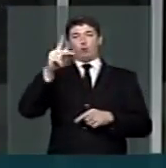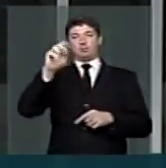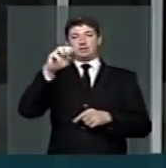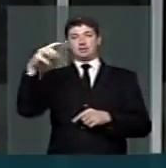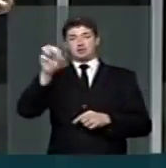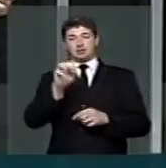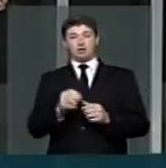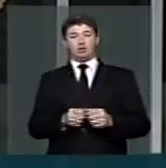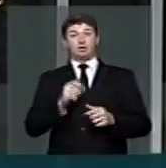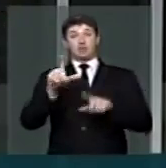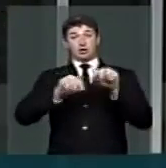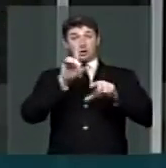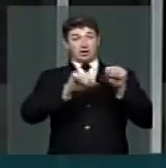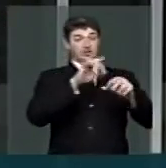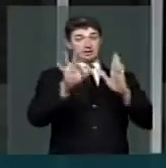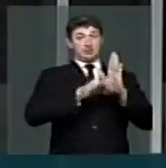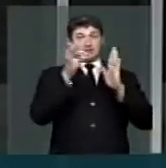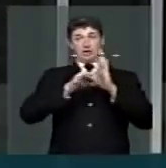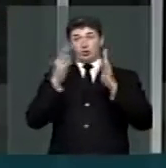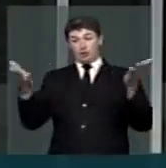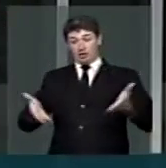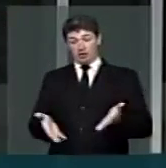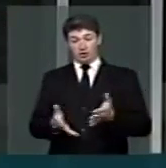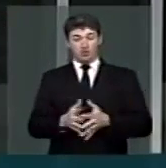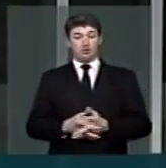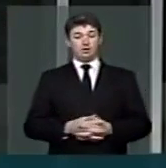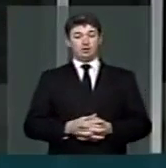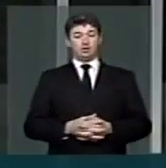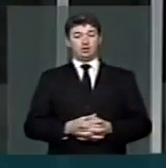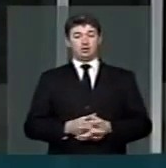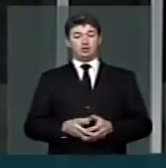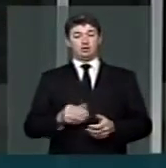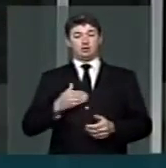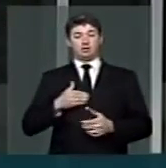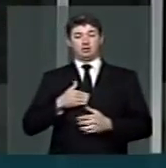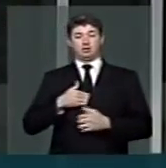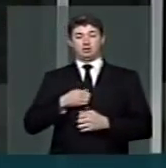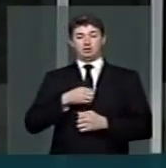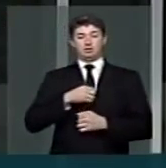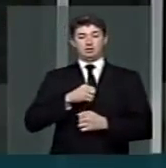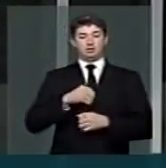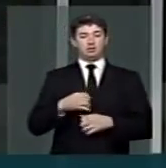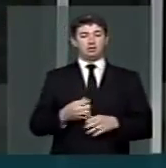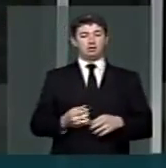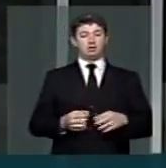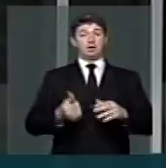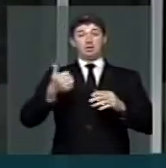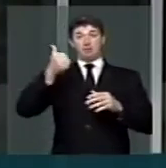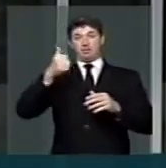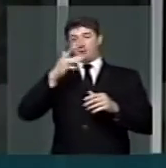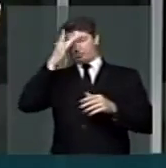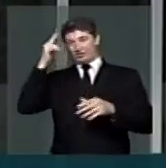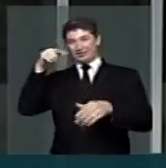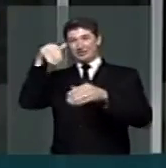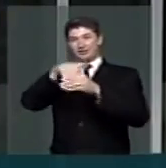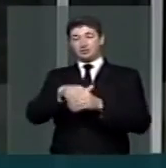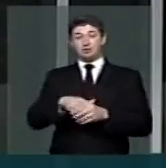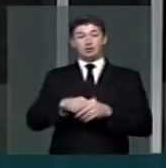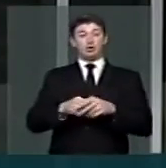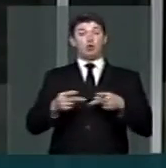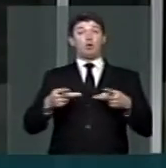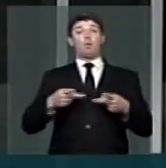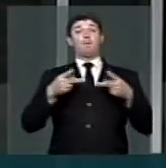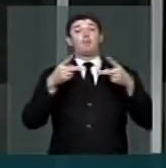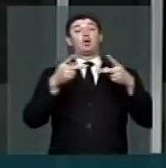que está coletando assinaturas neste momento para um projeto de iniciativa popular, onde no primeiro turno o eleitor escolheria um programa ao